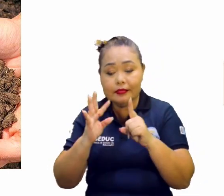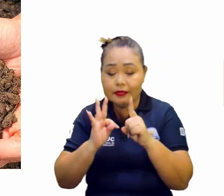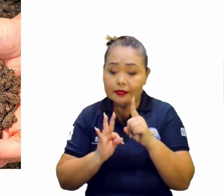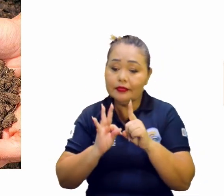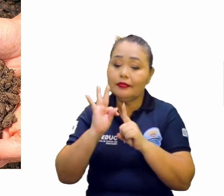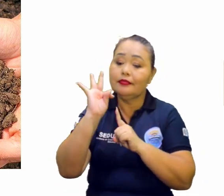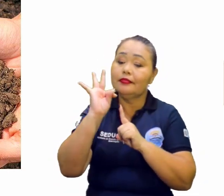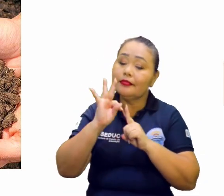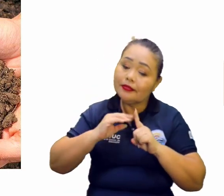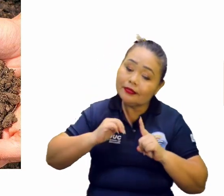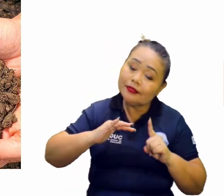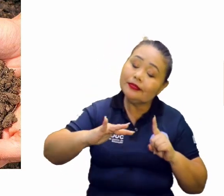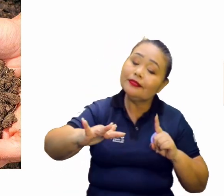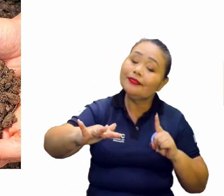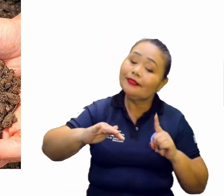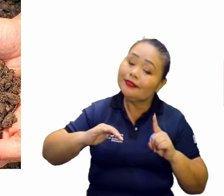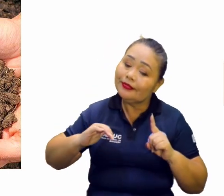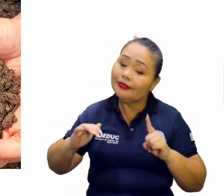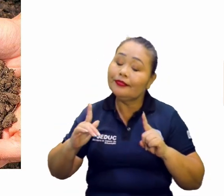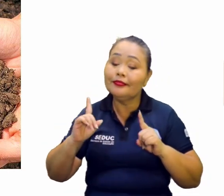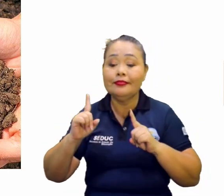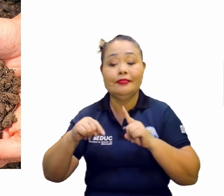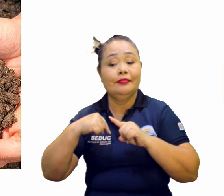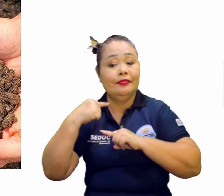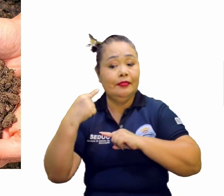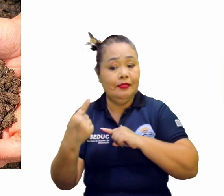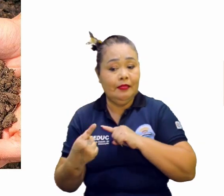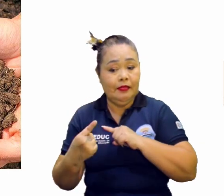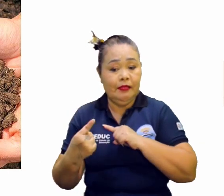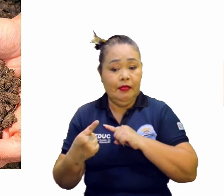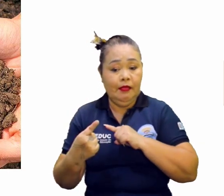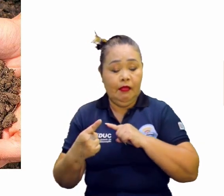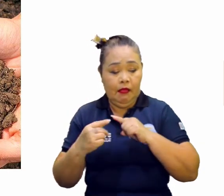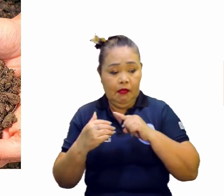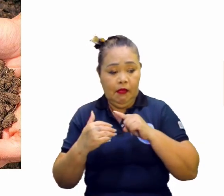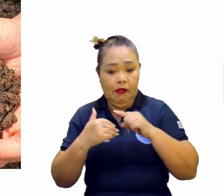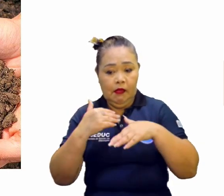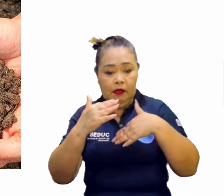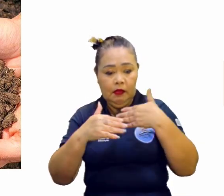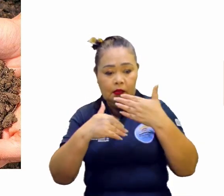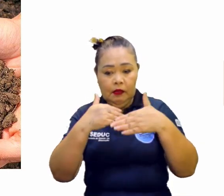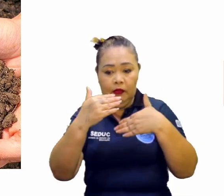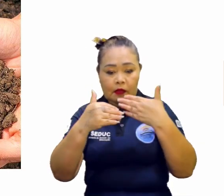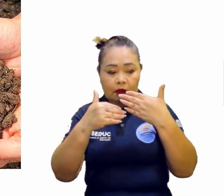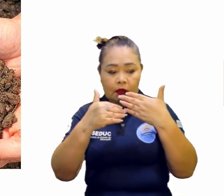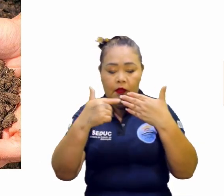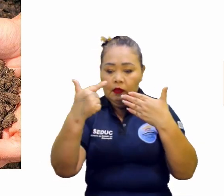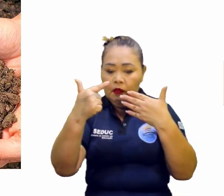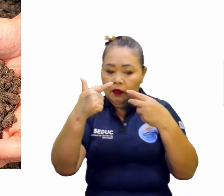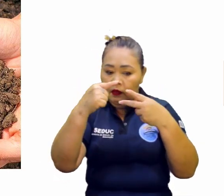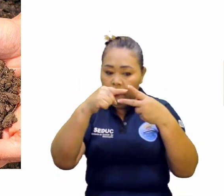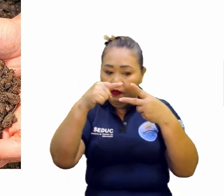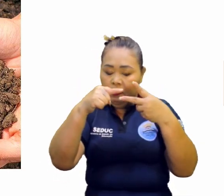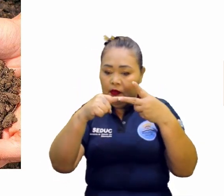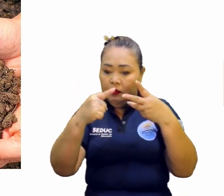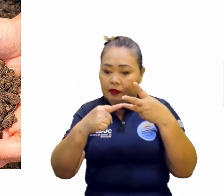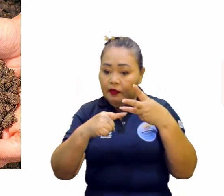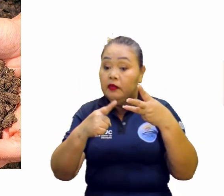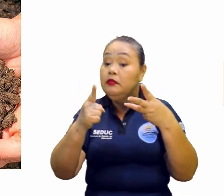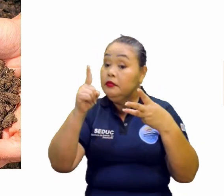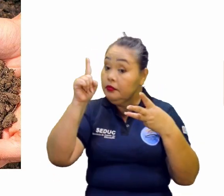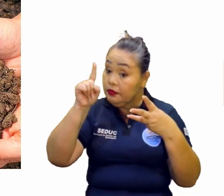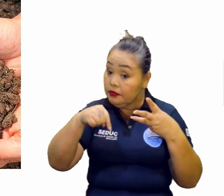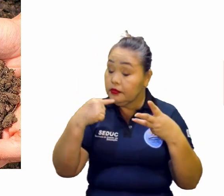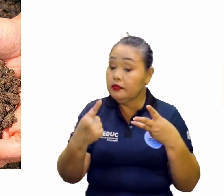ambiente, tá? E aí você tem um desenvolvimento dessa segunda e terceira fase para chegar